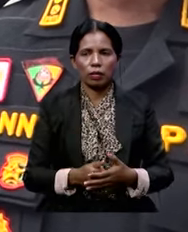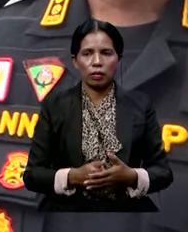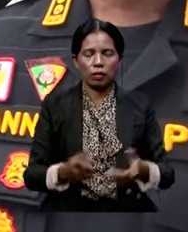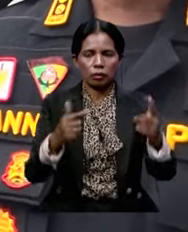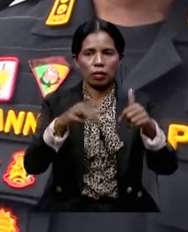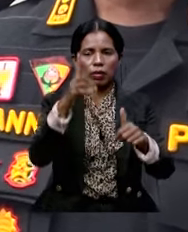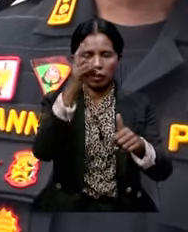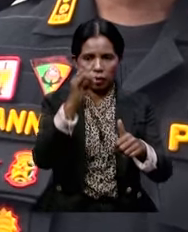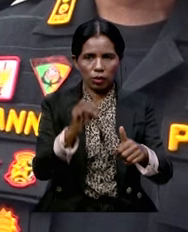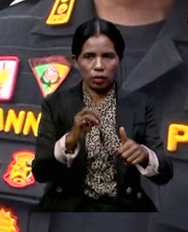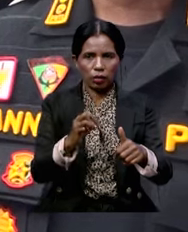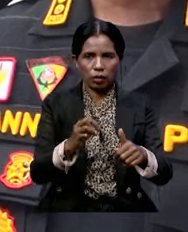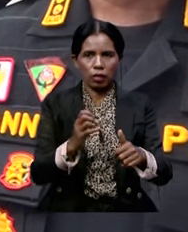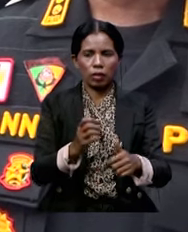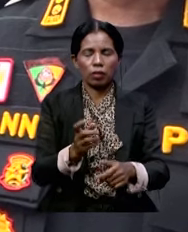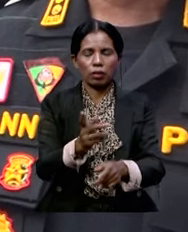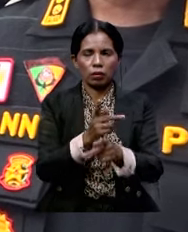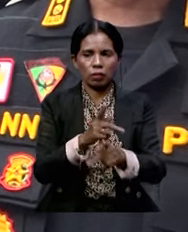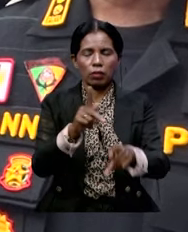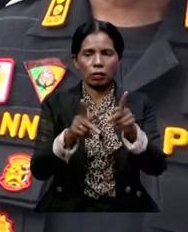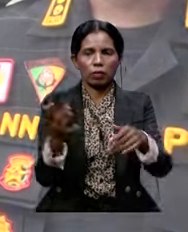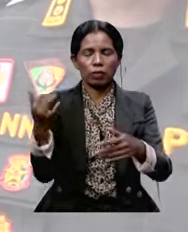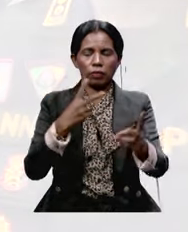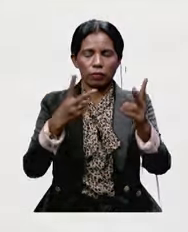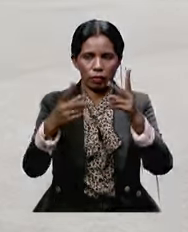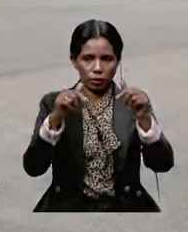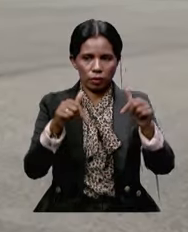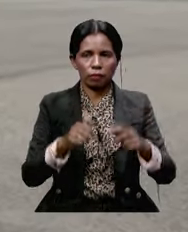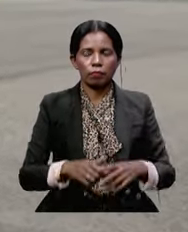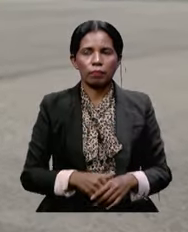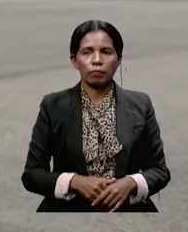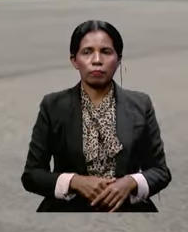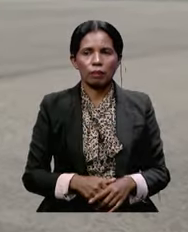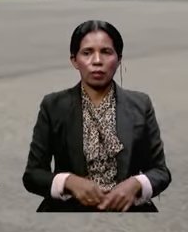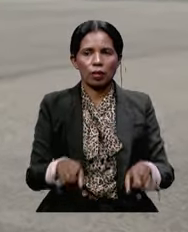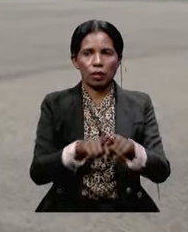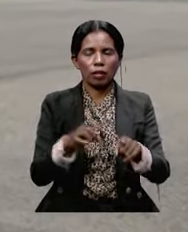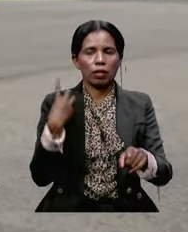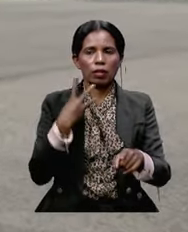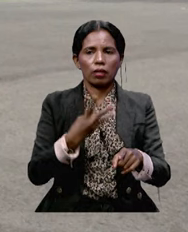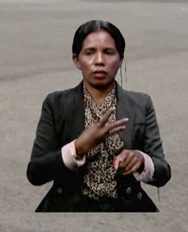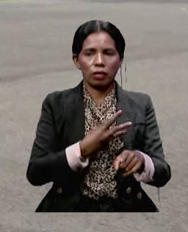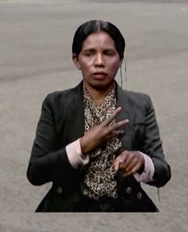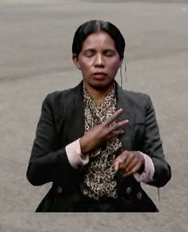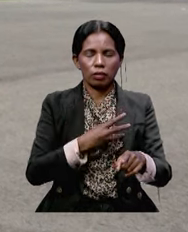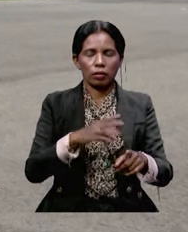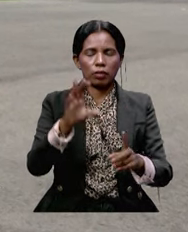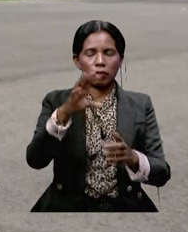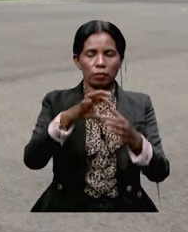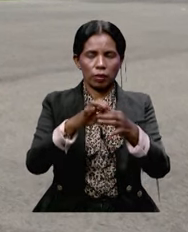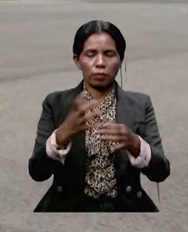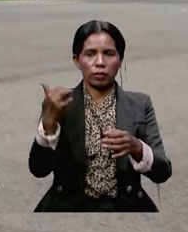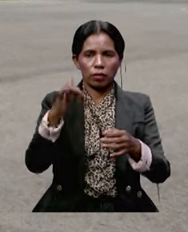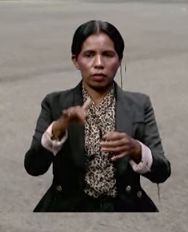Maidili para tu bela segura visita ida ne. E hanesa nuin mo sita porniosa na membro sira para tu